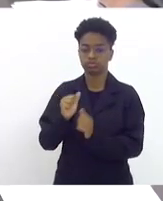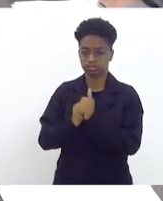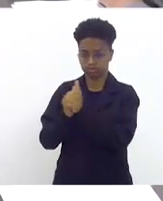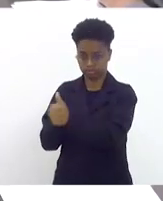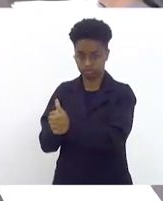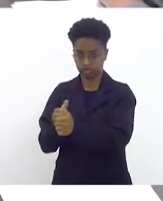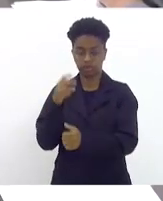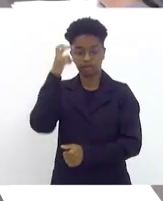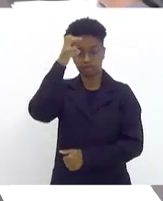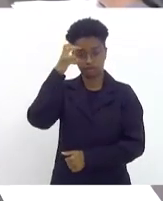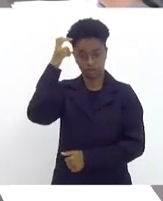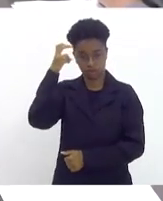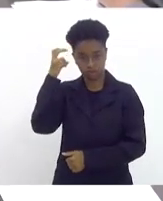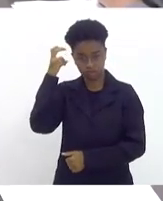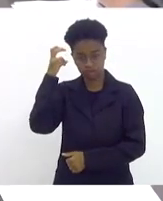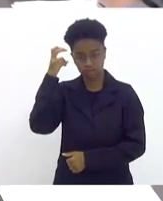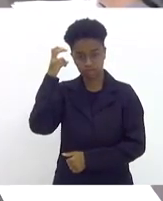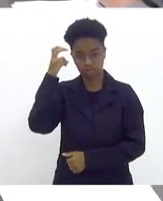Verônica